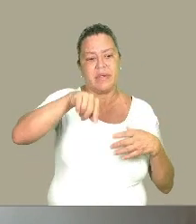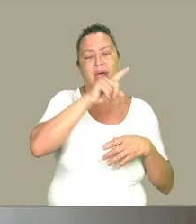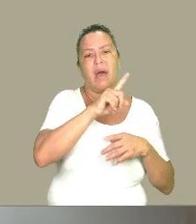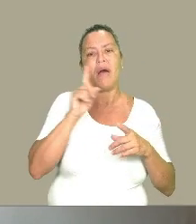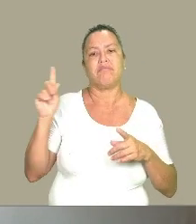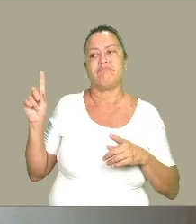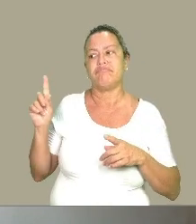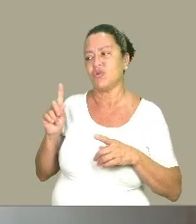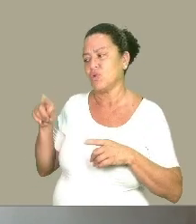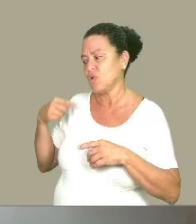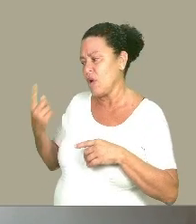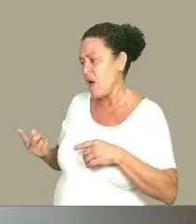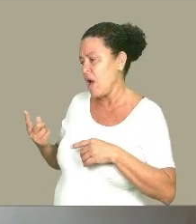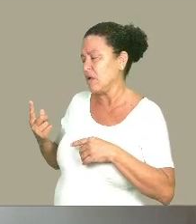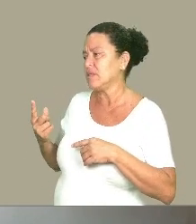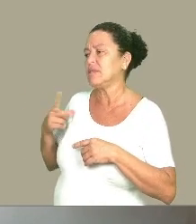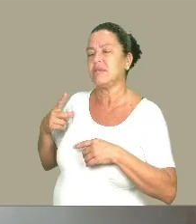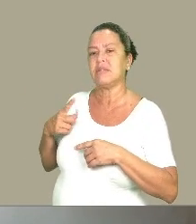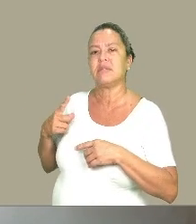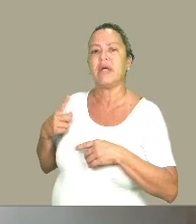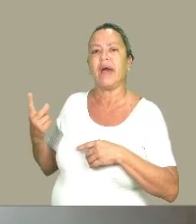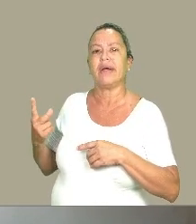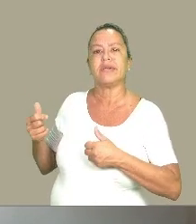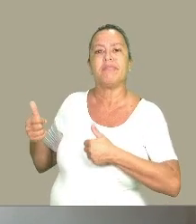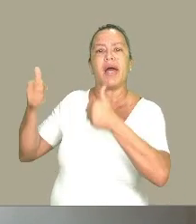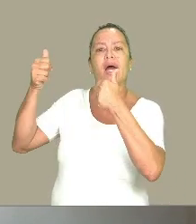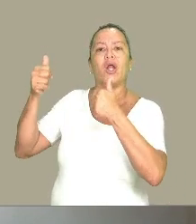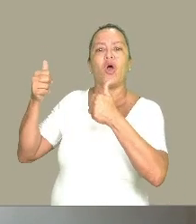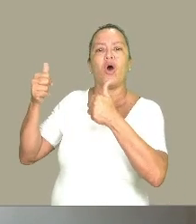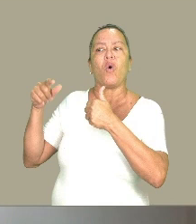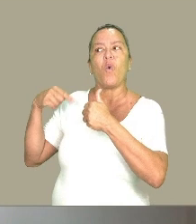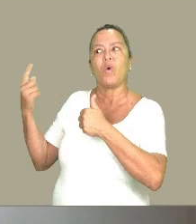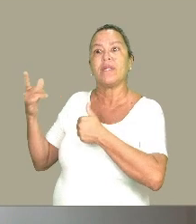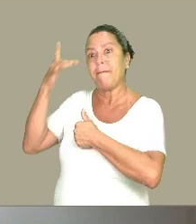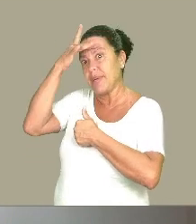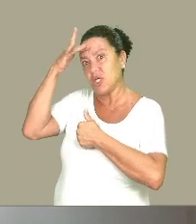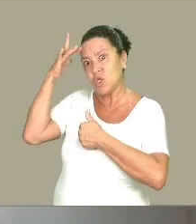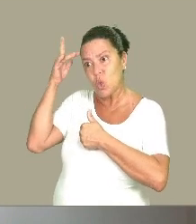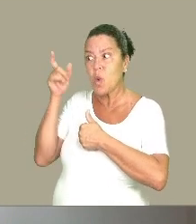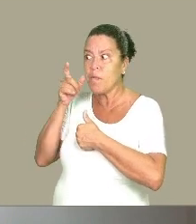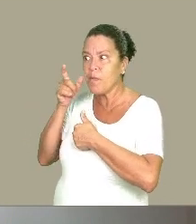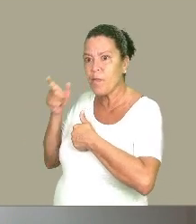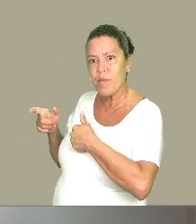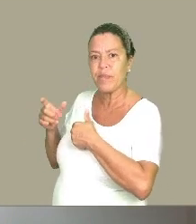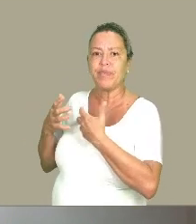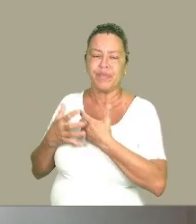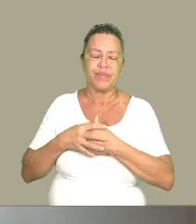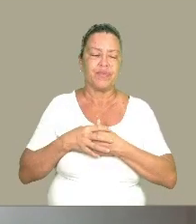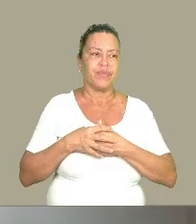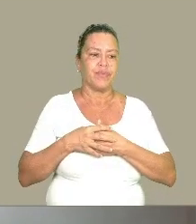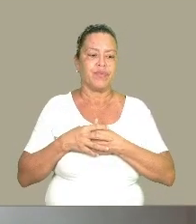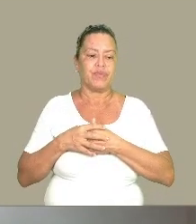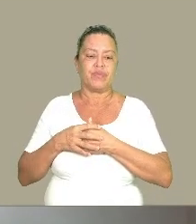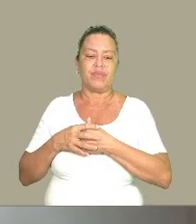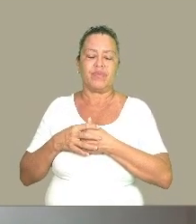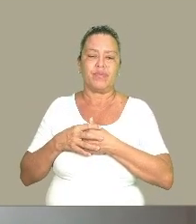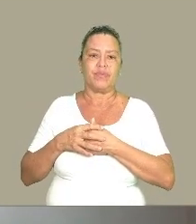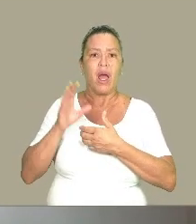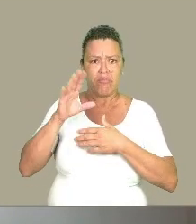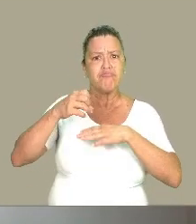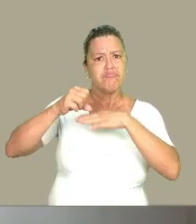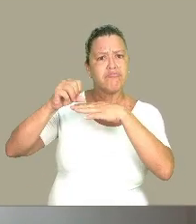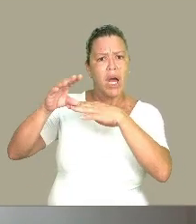lado por adversário de tuas melhores esperanças. É curioso que eu mandei essa mensagem para alguns amigos